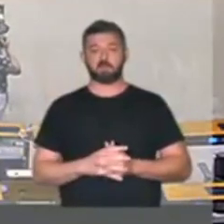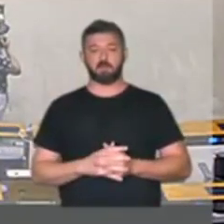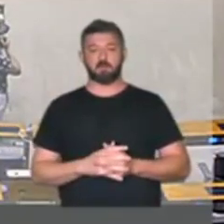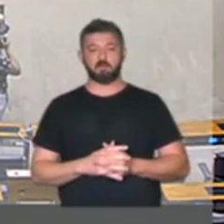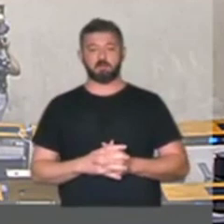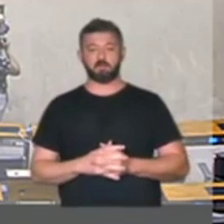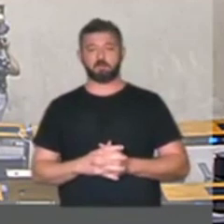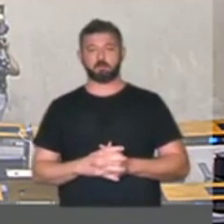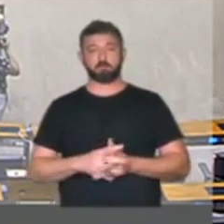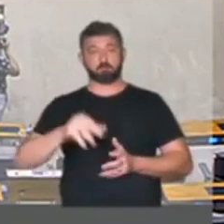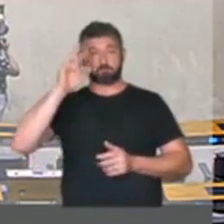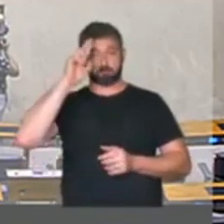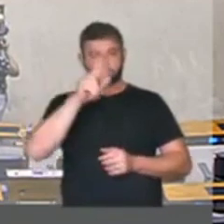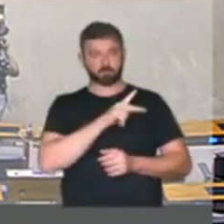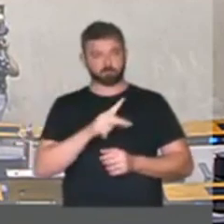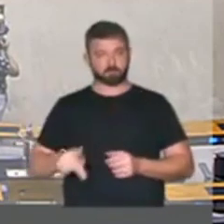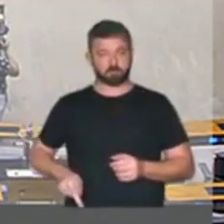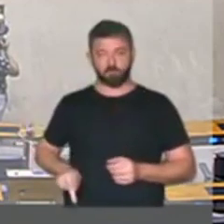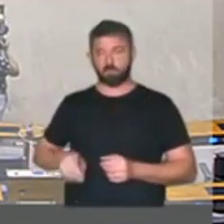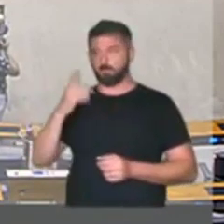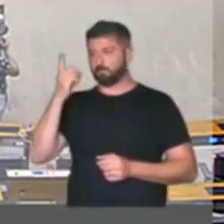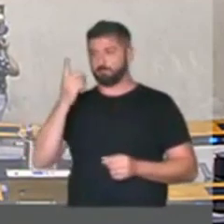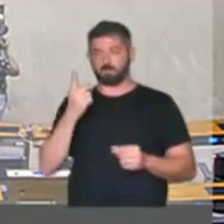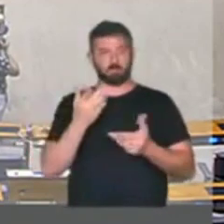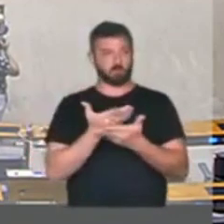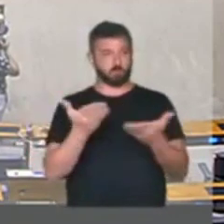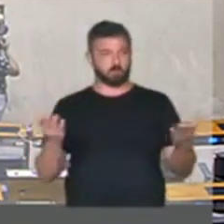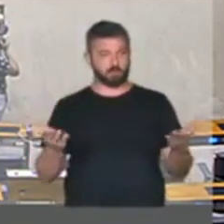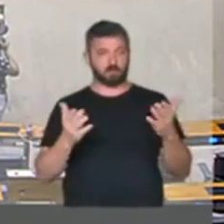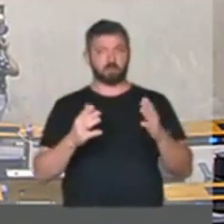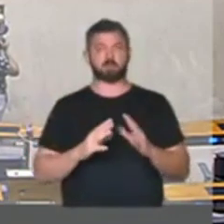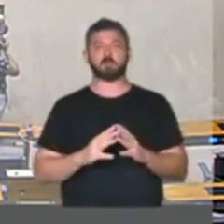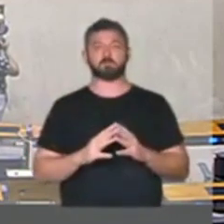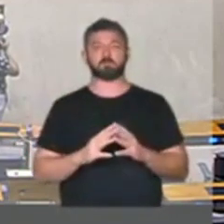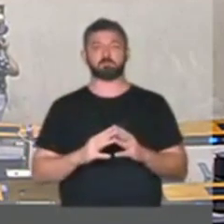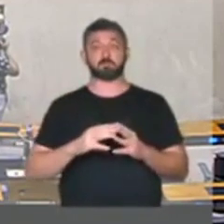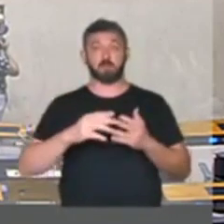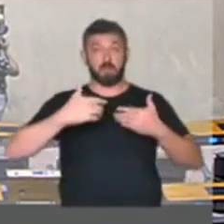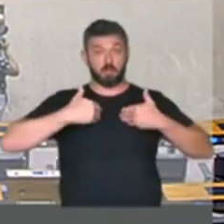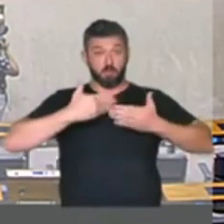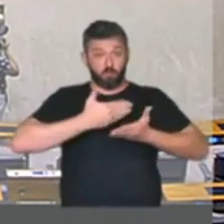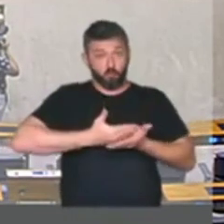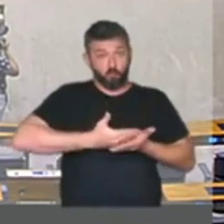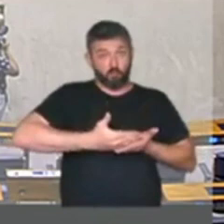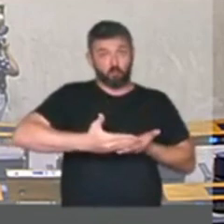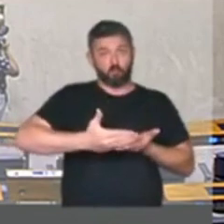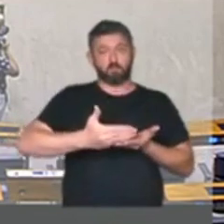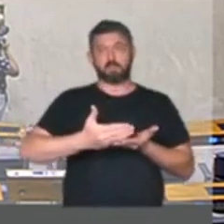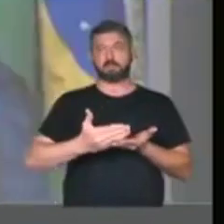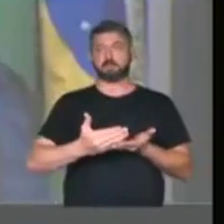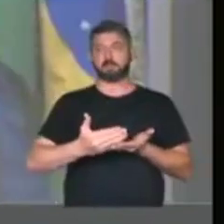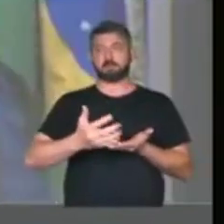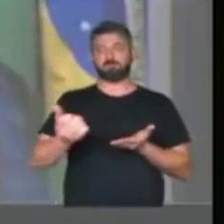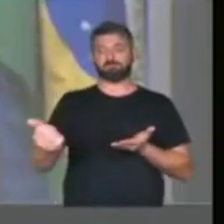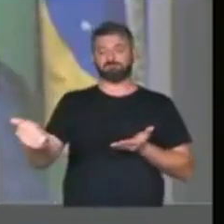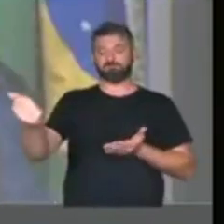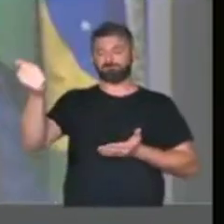senhor presidente senhores deputados eu começo a me arrepender